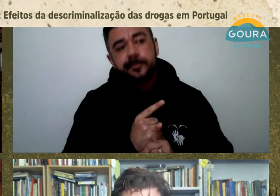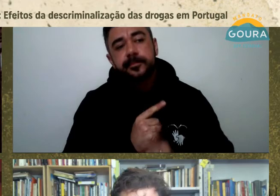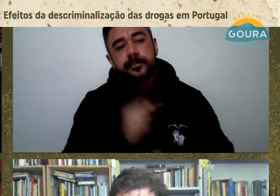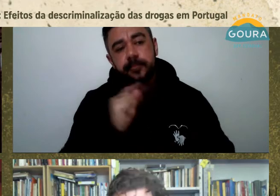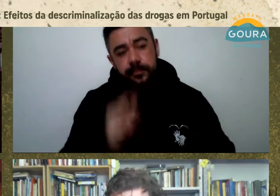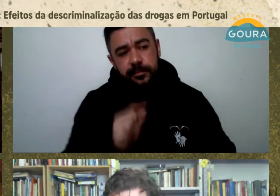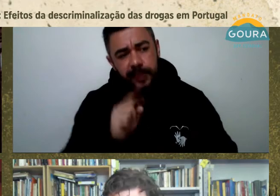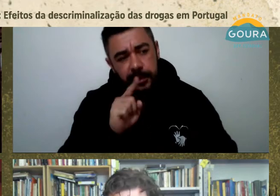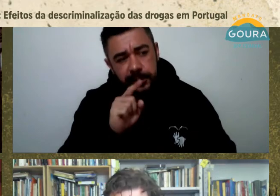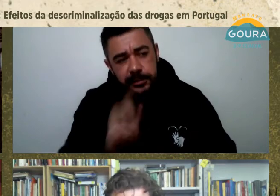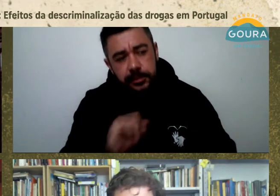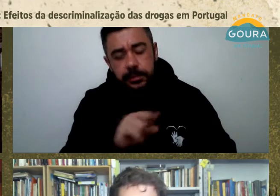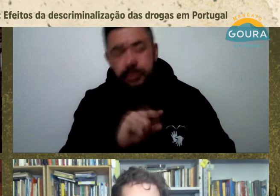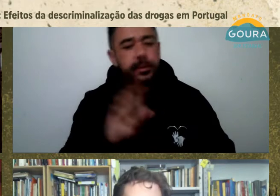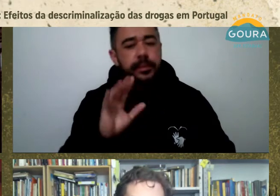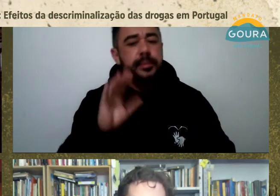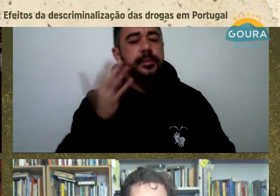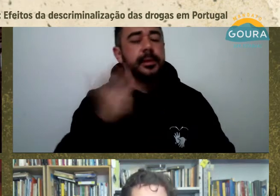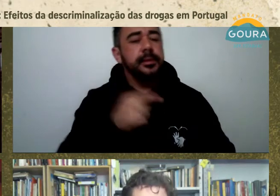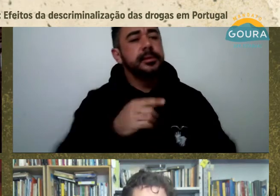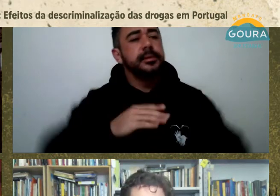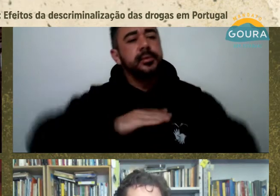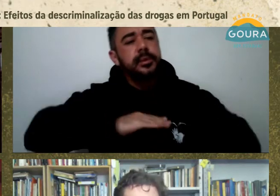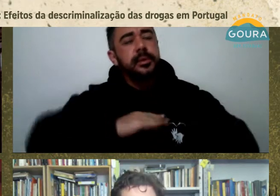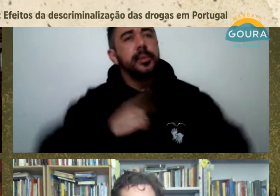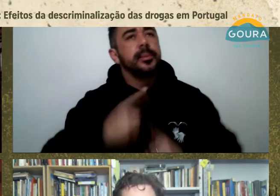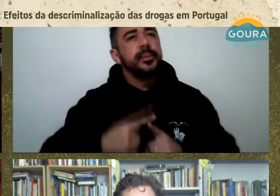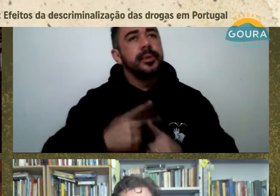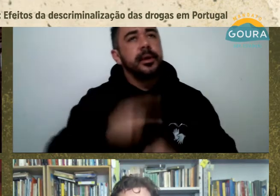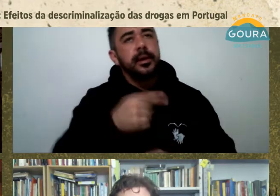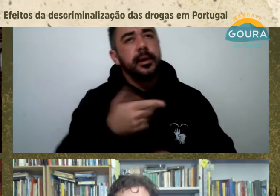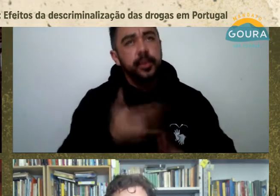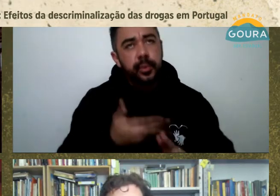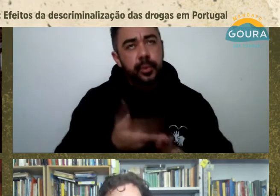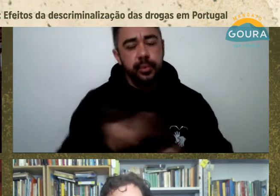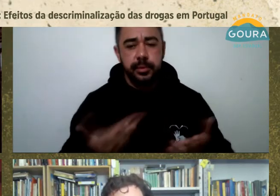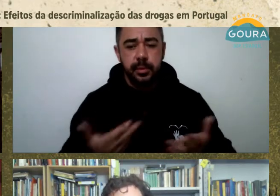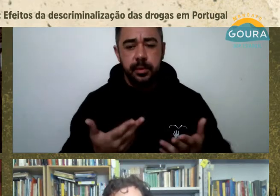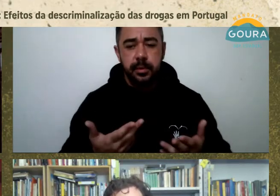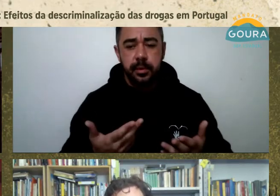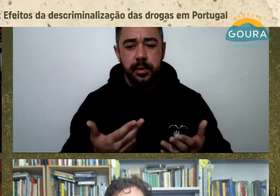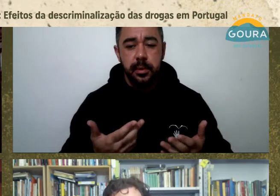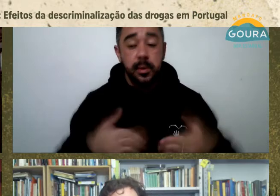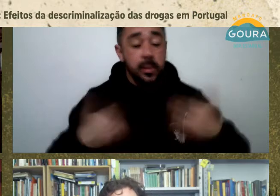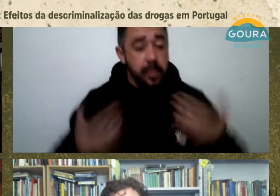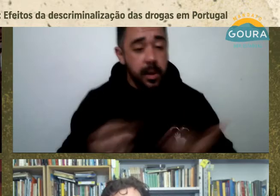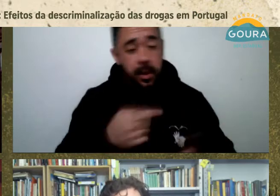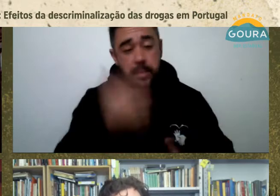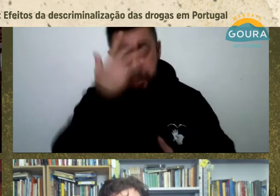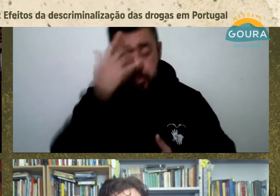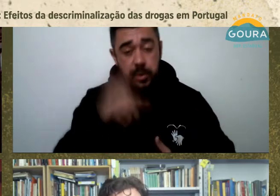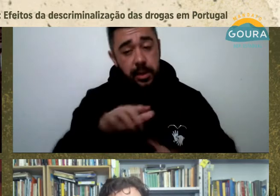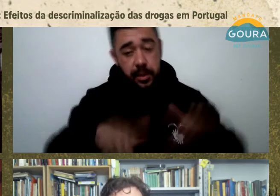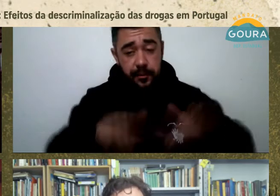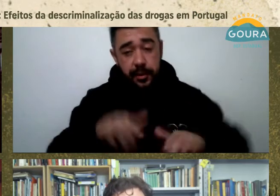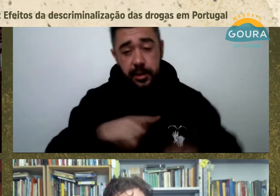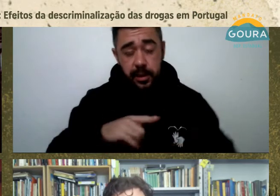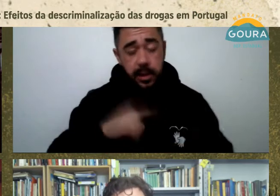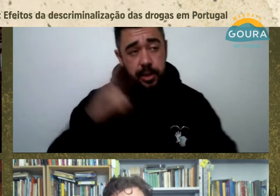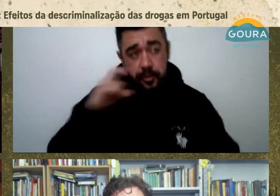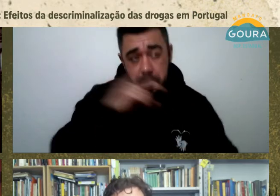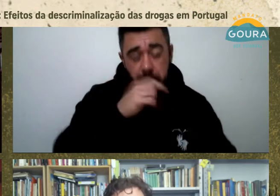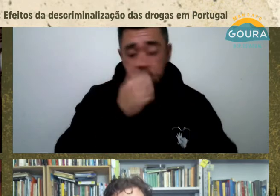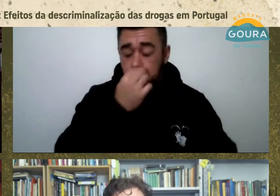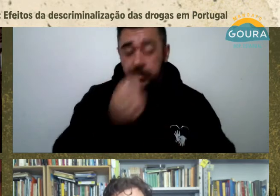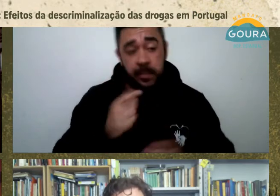tais circunstâncias coexistentes com as quais a pessoa pode ter alguma dificuldade em lidar, e orientá-las